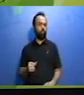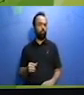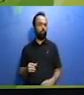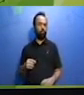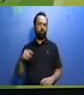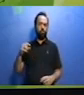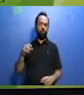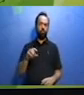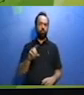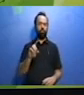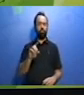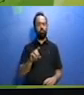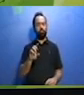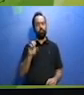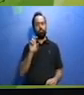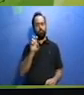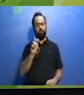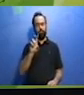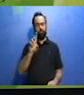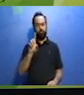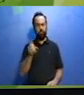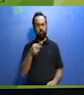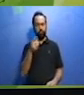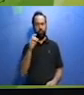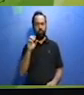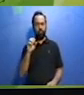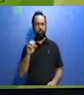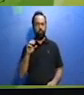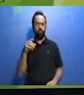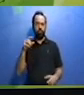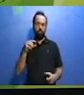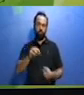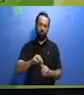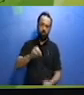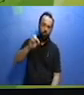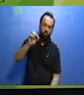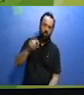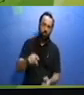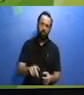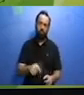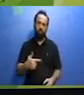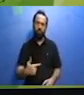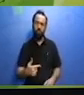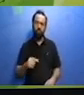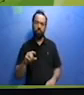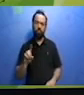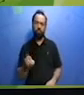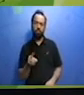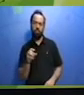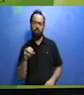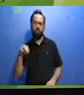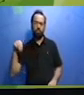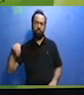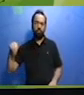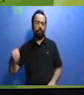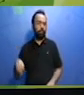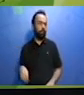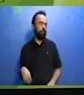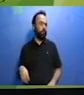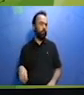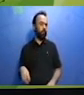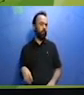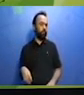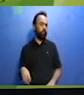aí de 5.000 a 7.000 metros, né, abaixo do nível do mar. E antes de chegar na reserva do petróleo, nós temos aí